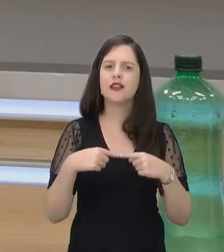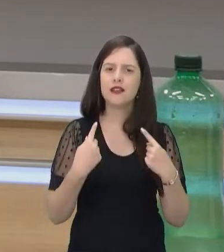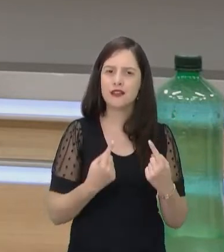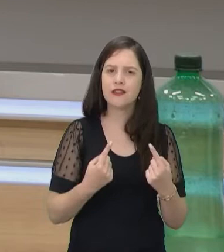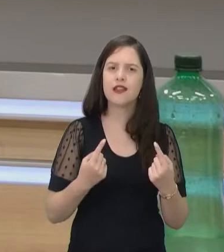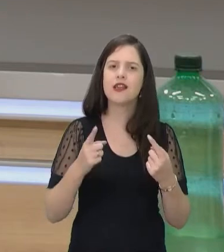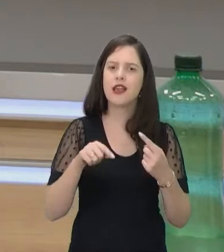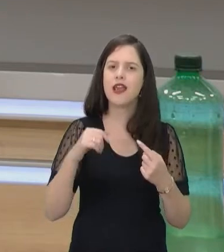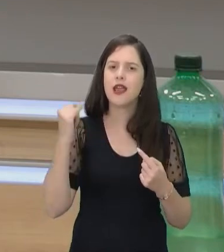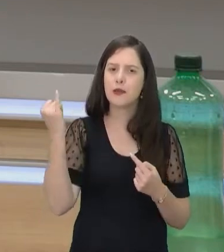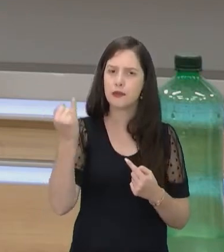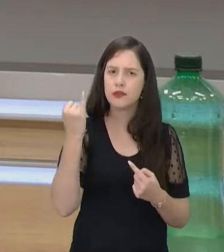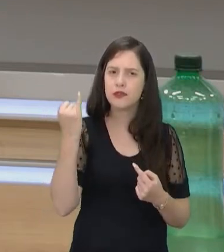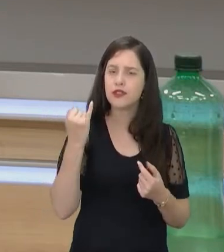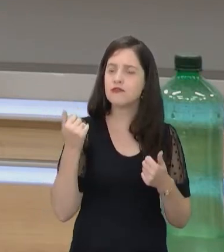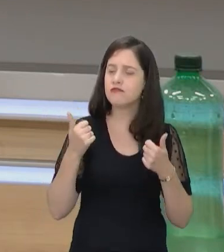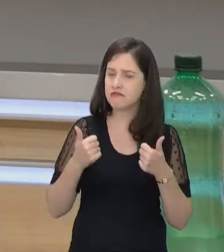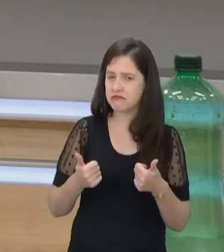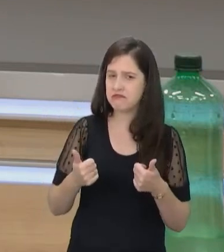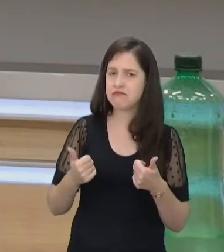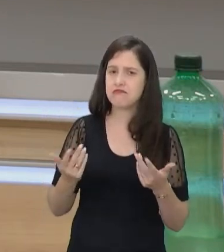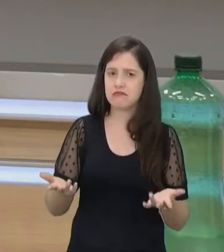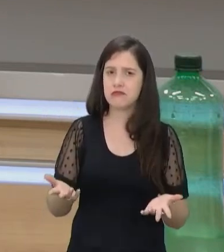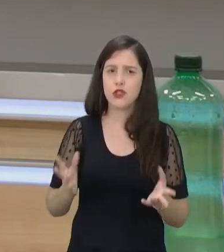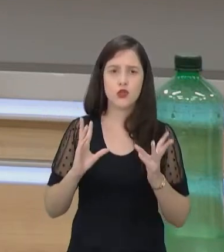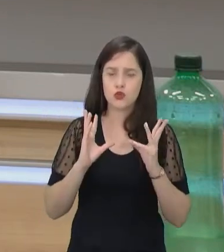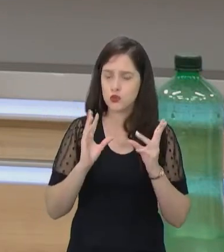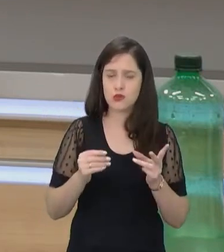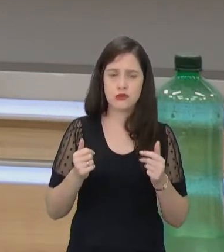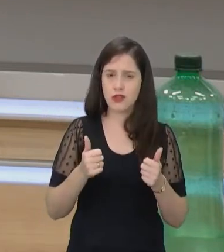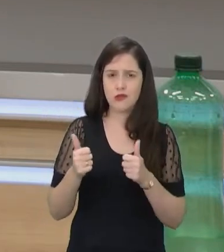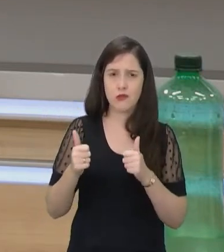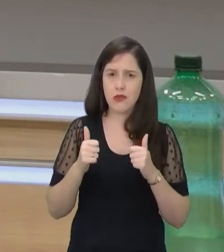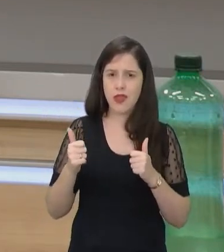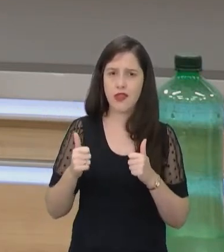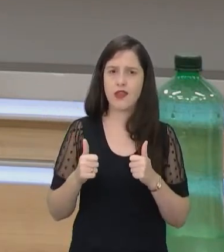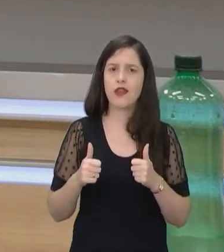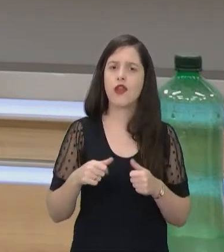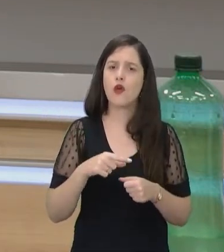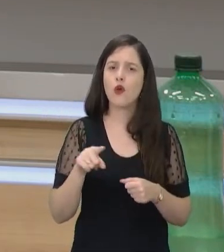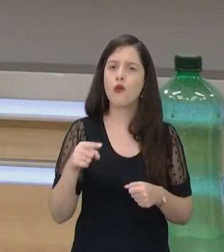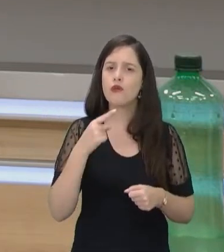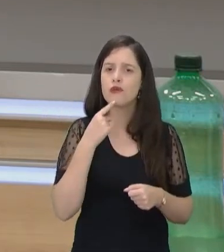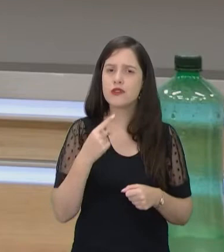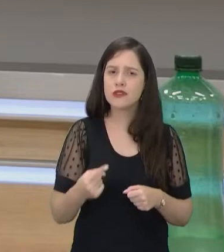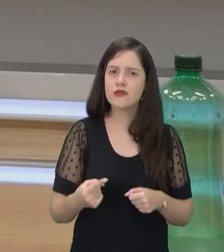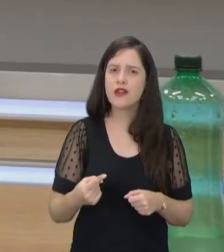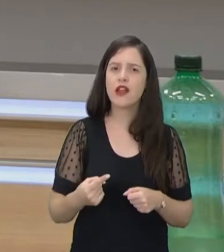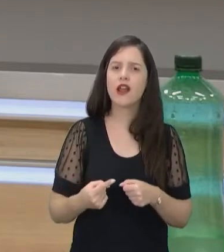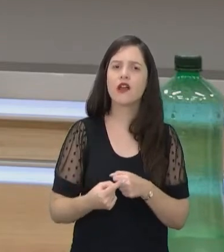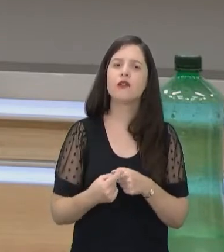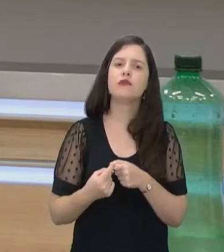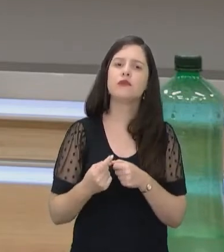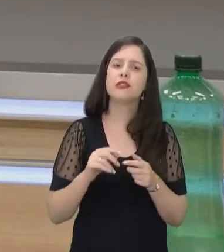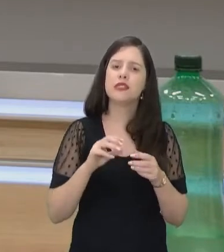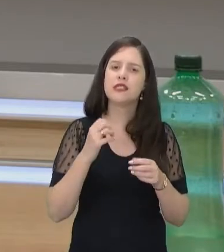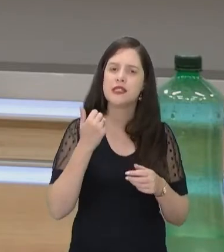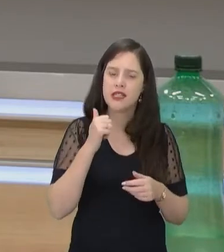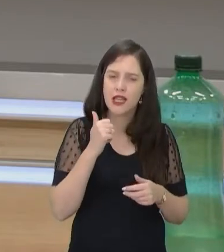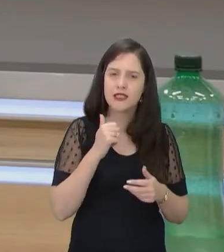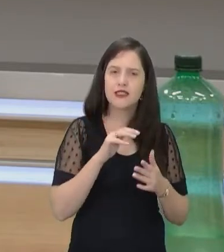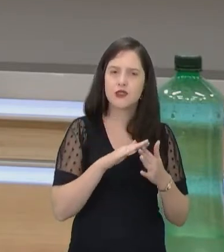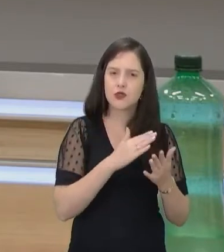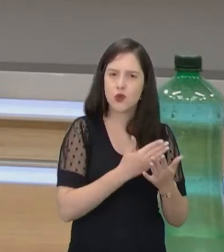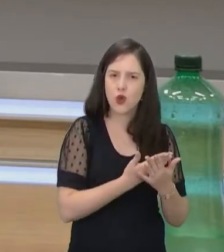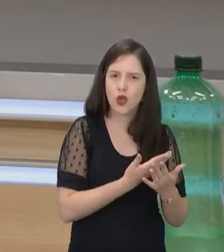coisa ruim. Exato, porque tudo está ruim e... Como você mesmo disse, Fabi, a gente só age depois de uma reação.